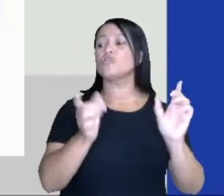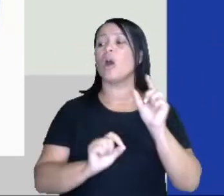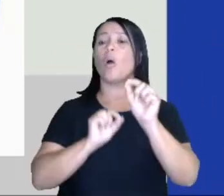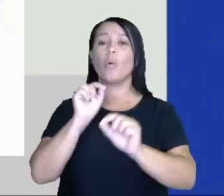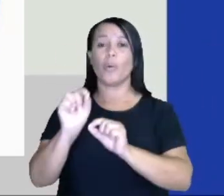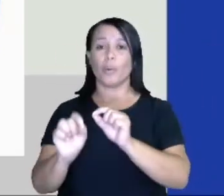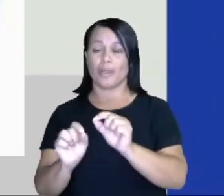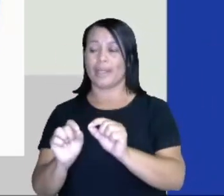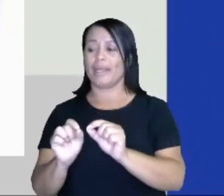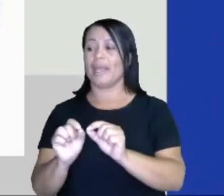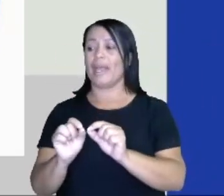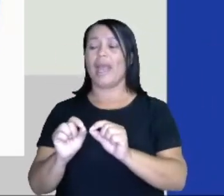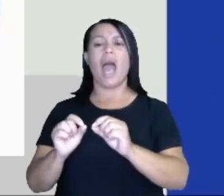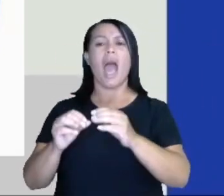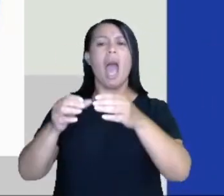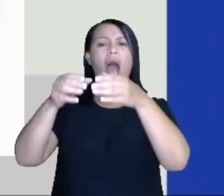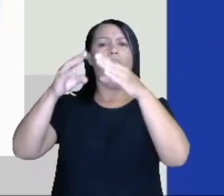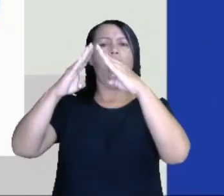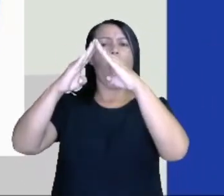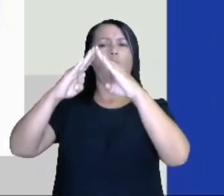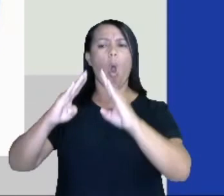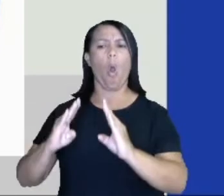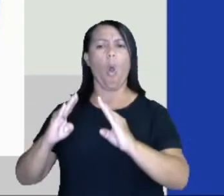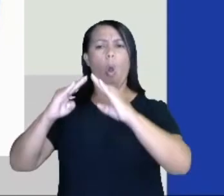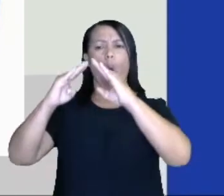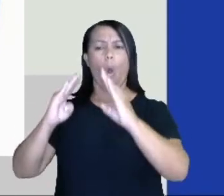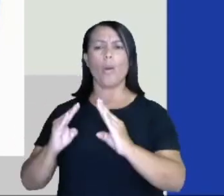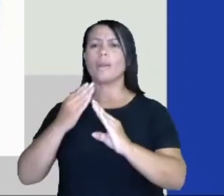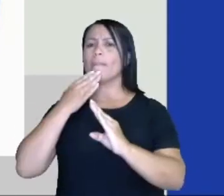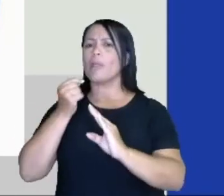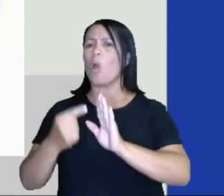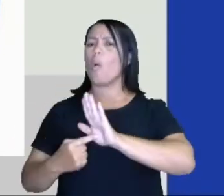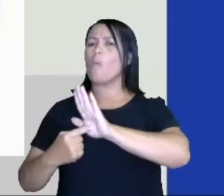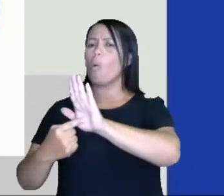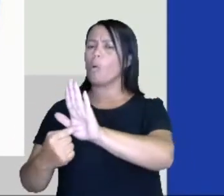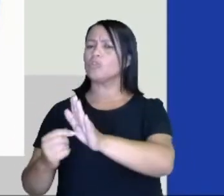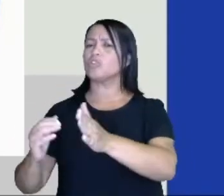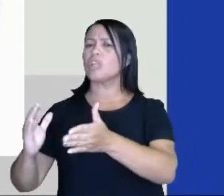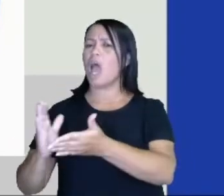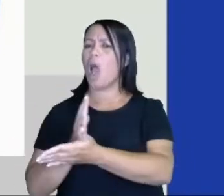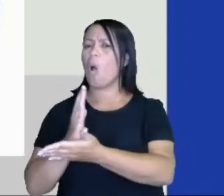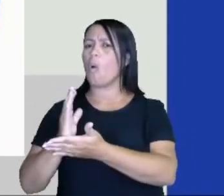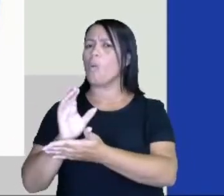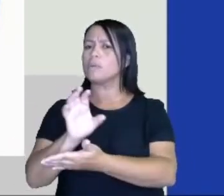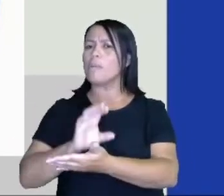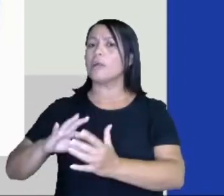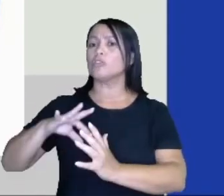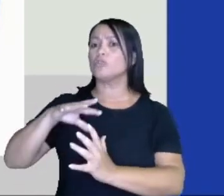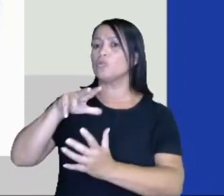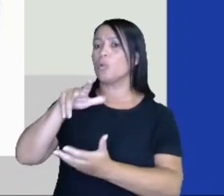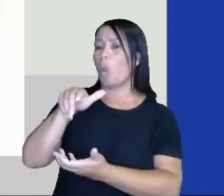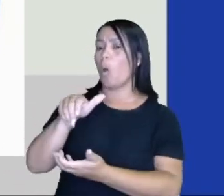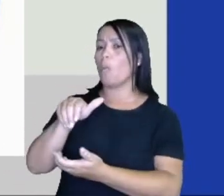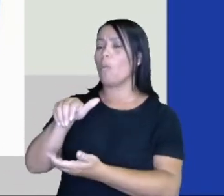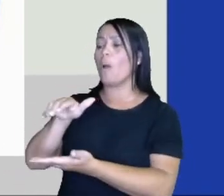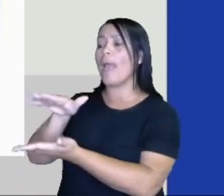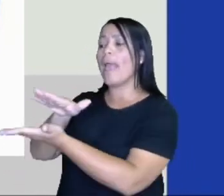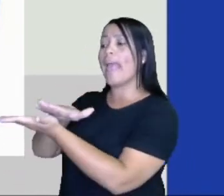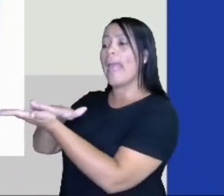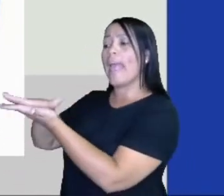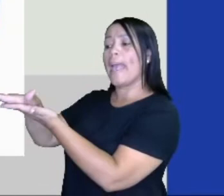vai representar melhor as áreas temperadas do globo. E a plana